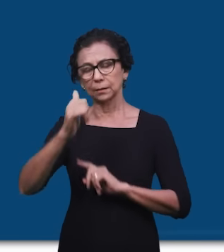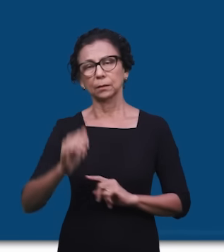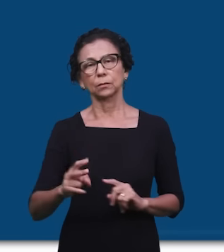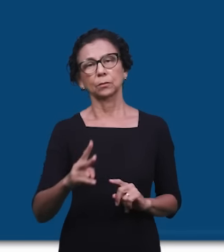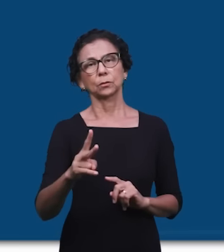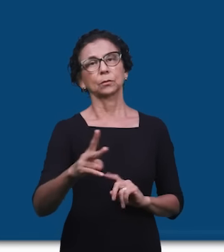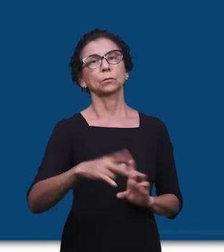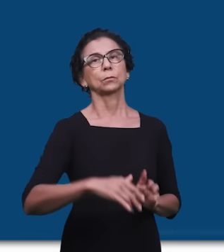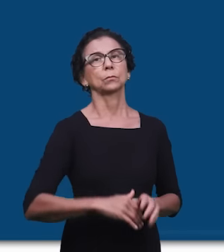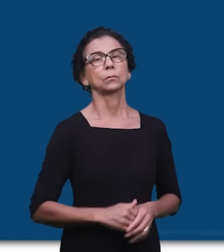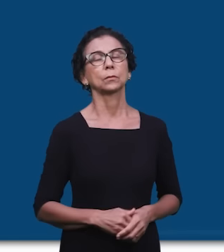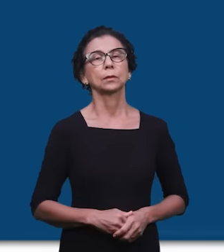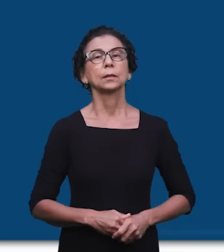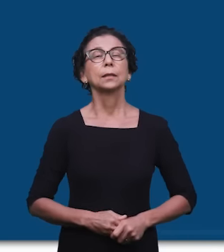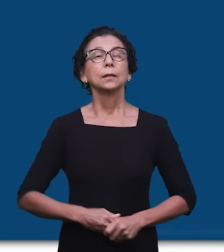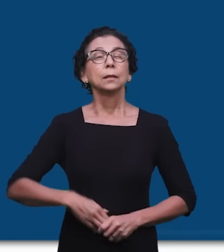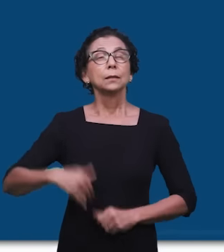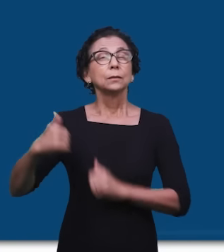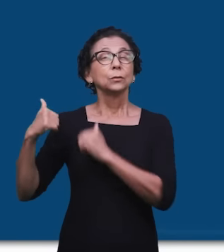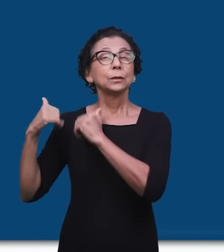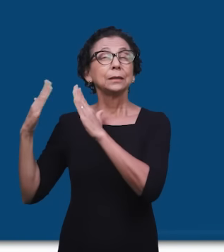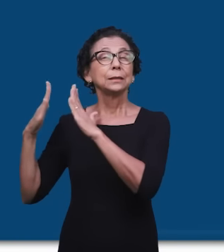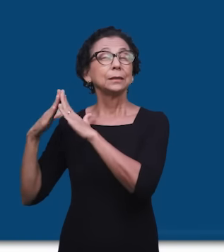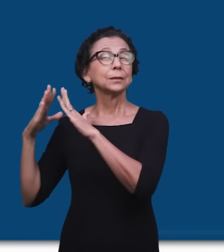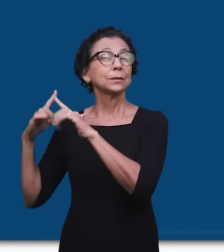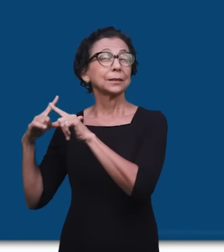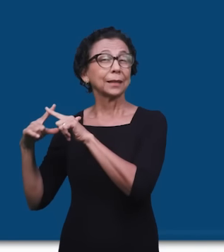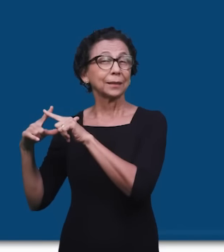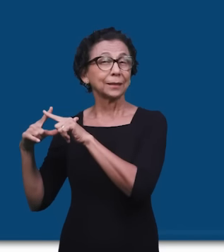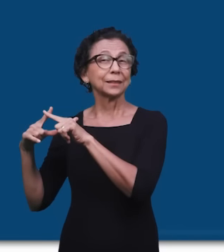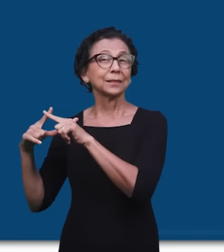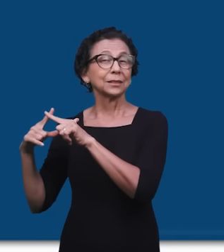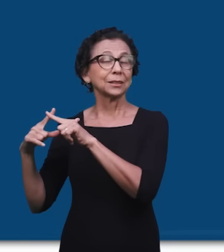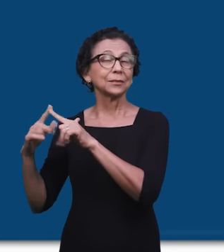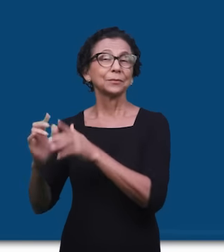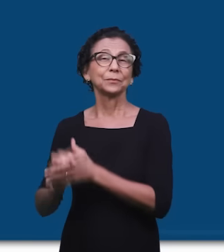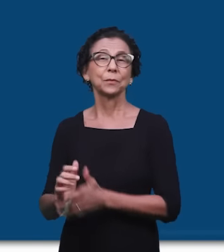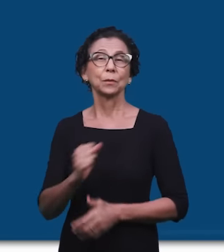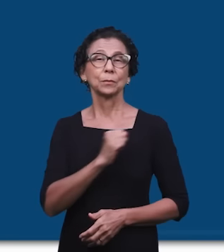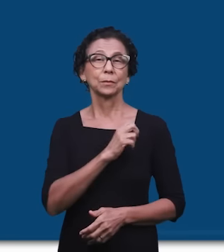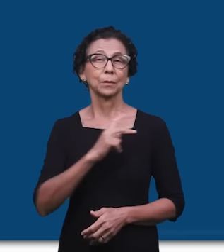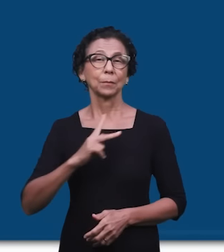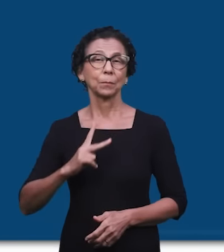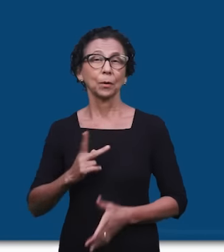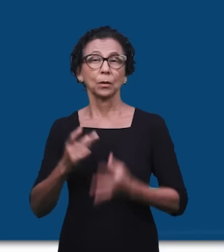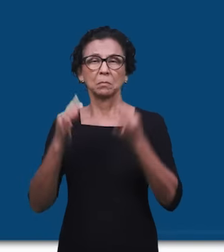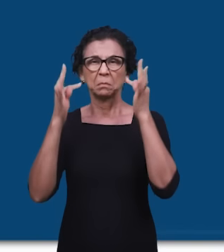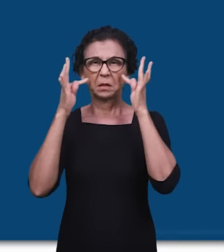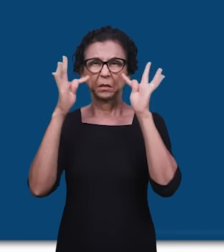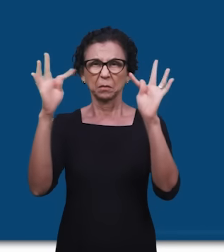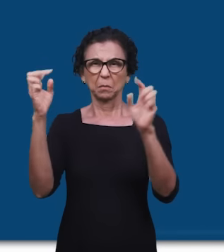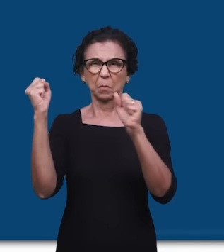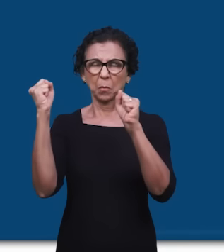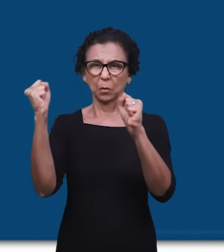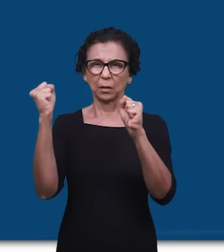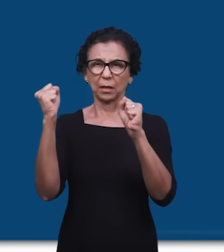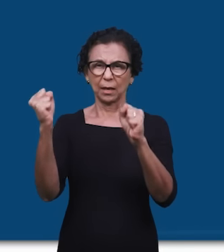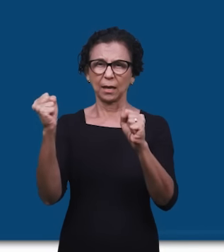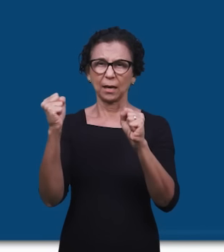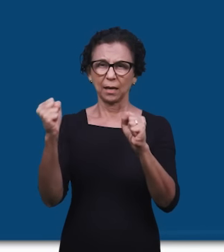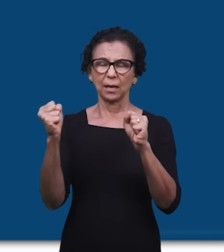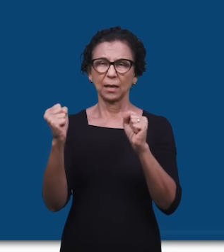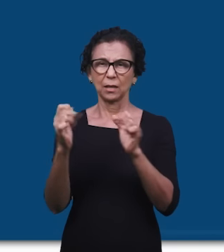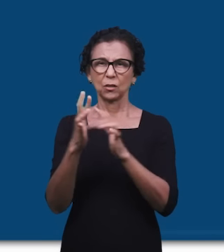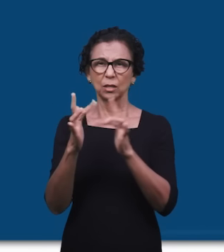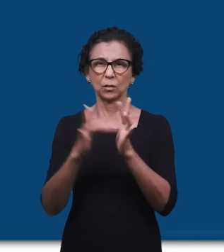igreja, os apóstolos testemunhavam com poder acerca da ressurreição do Senhor Jesus. Já era o